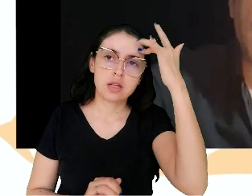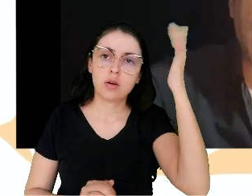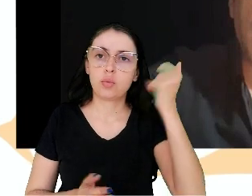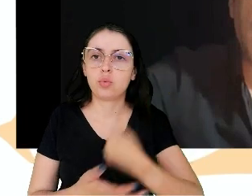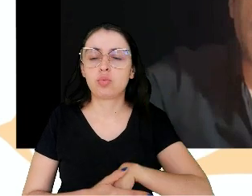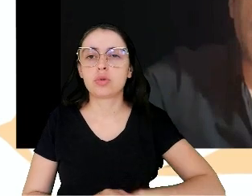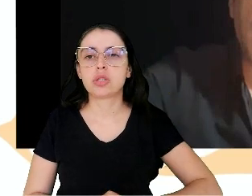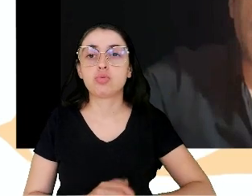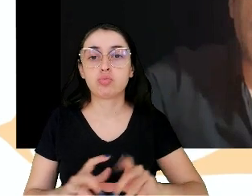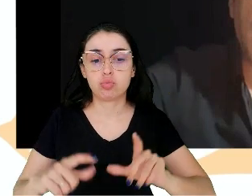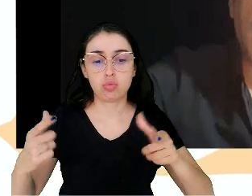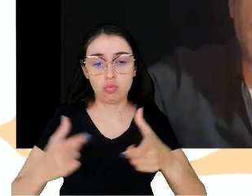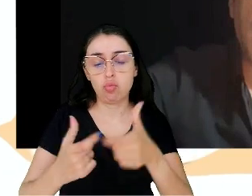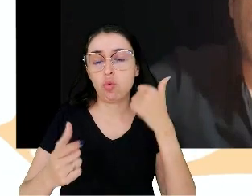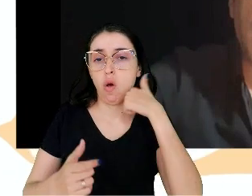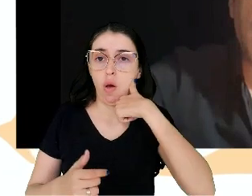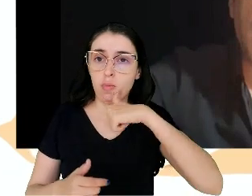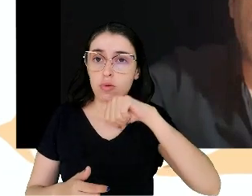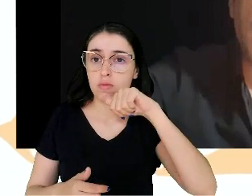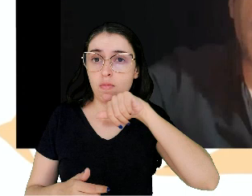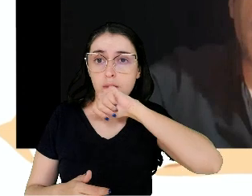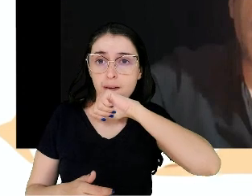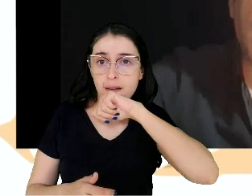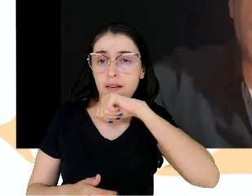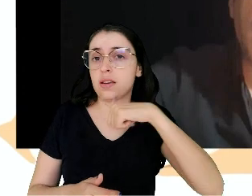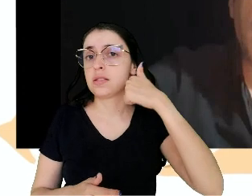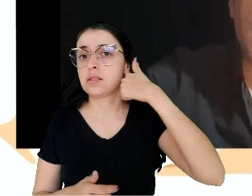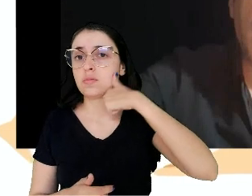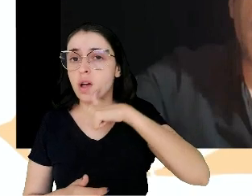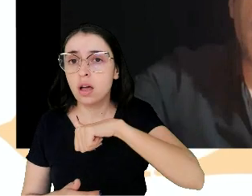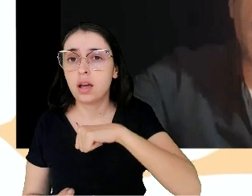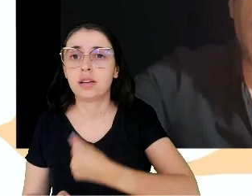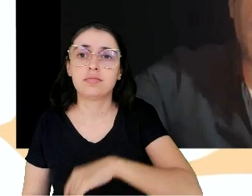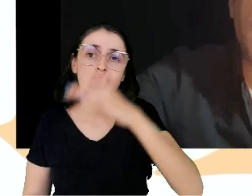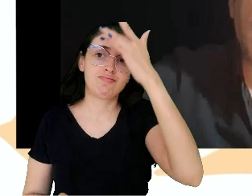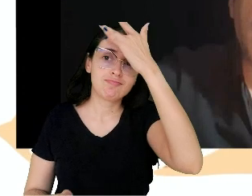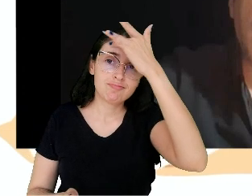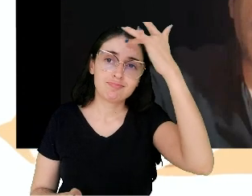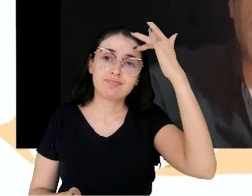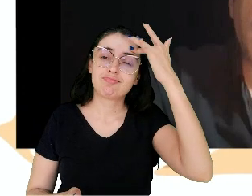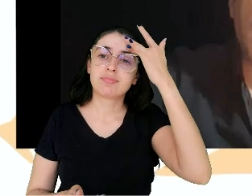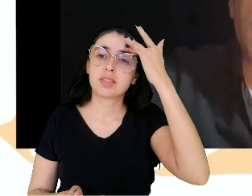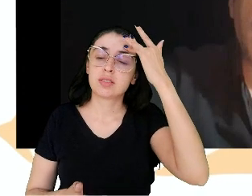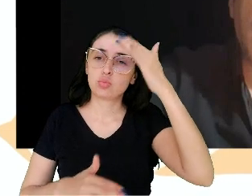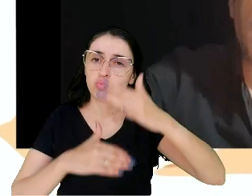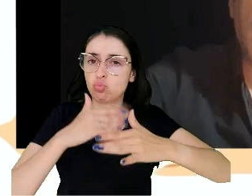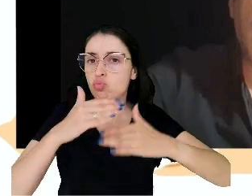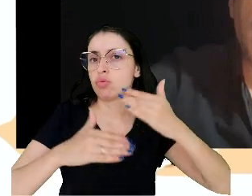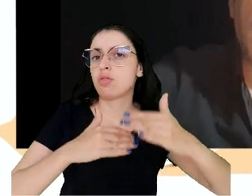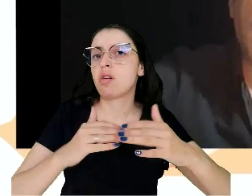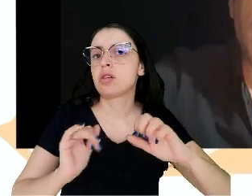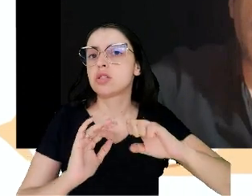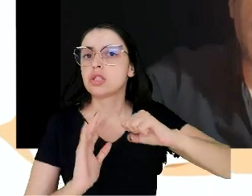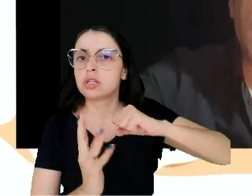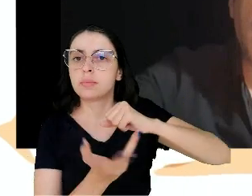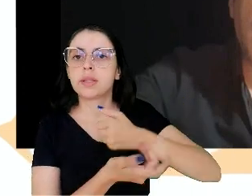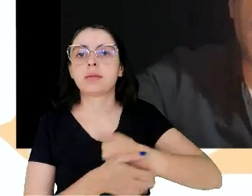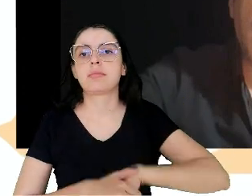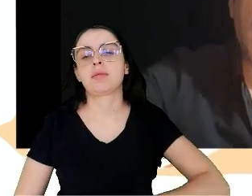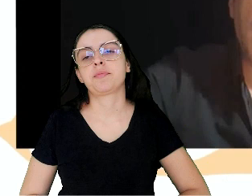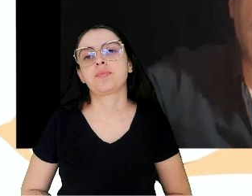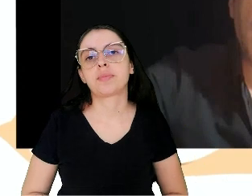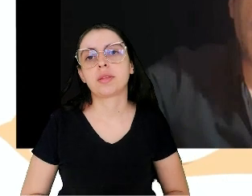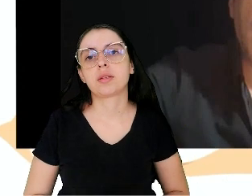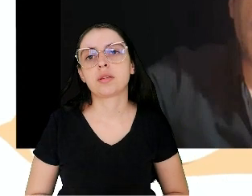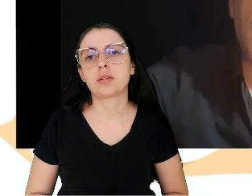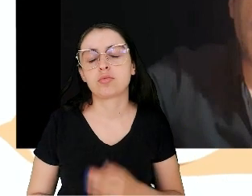mulheres são o grupo mais vulnerável a problemas de saúde mental durante a pandemia da Covid-19.